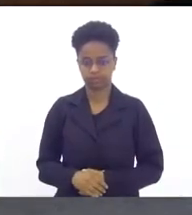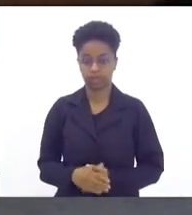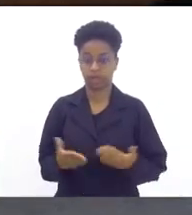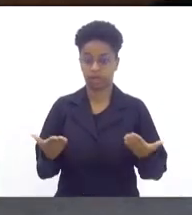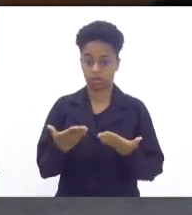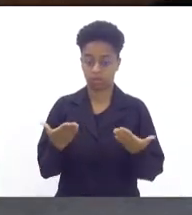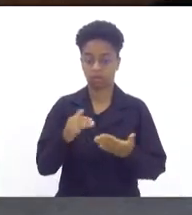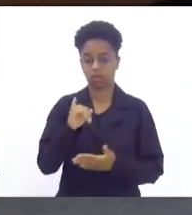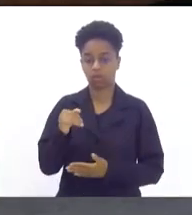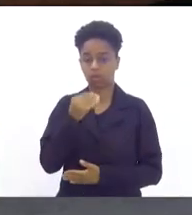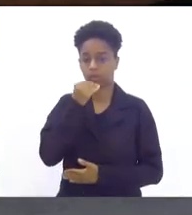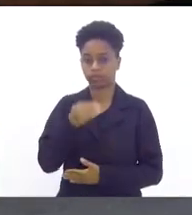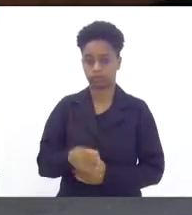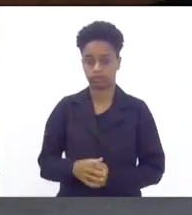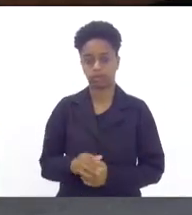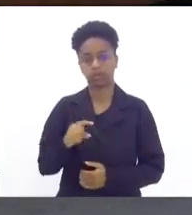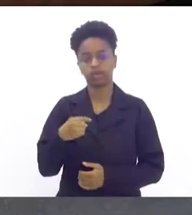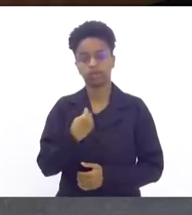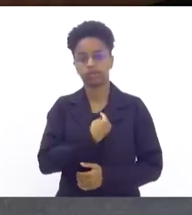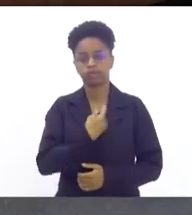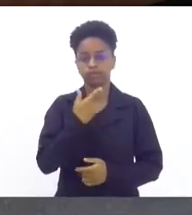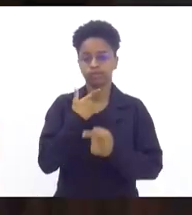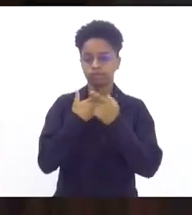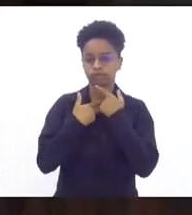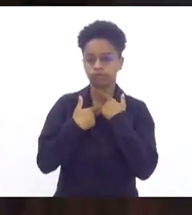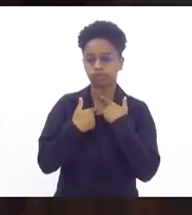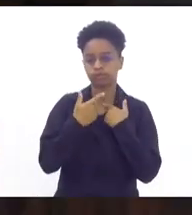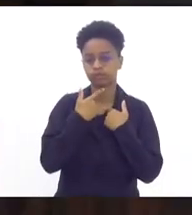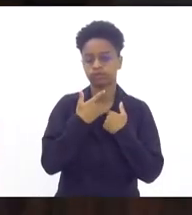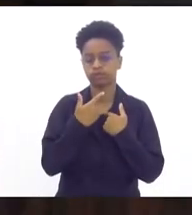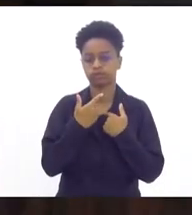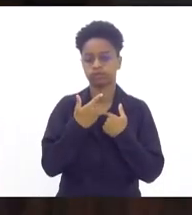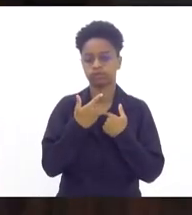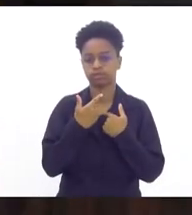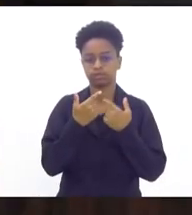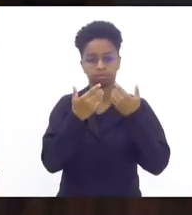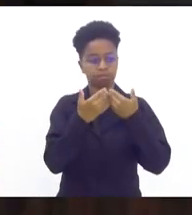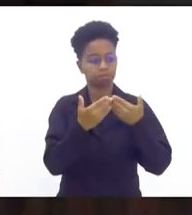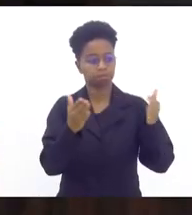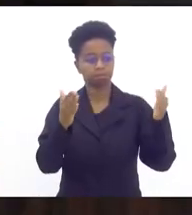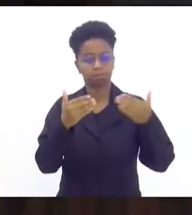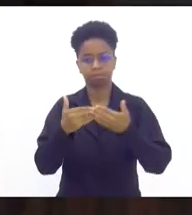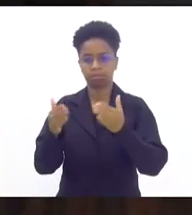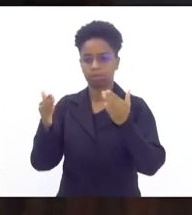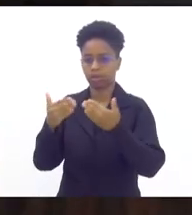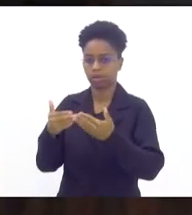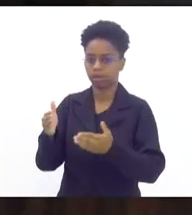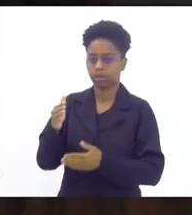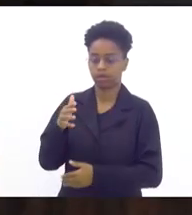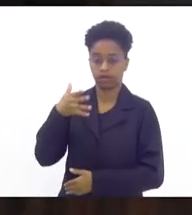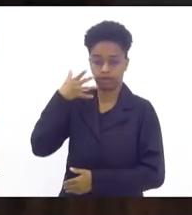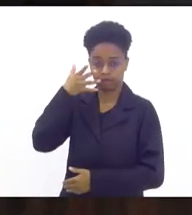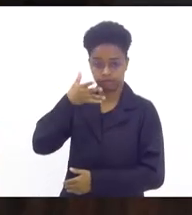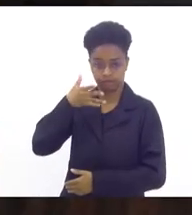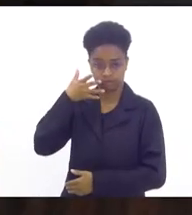oportunidade nós queremos abrir a fala